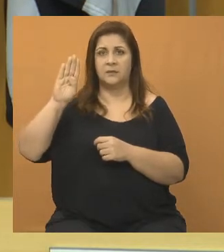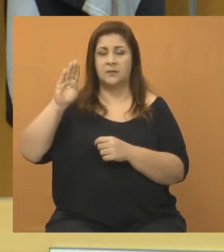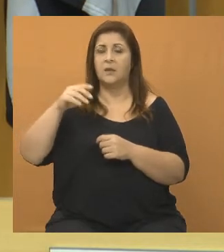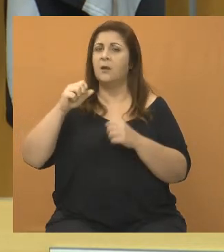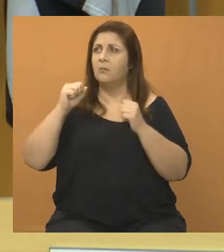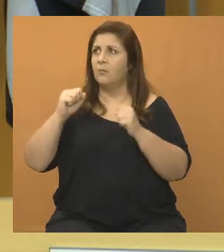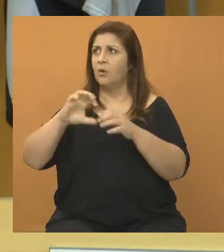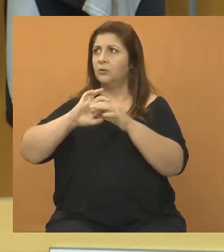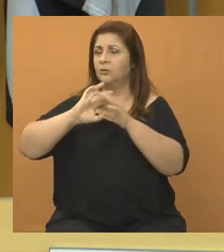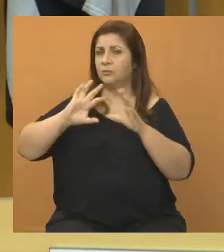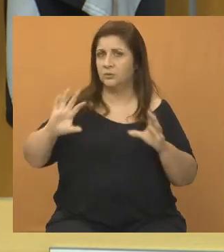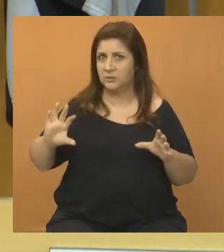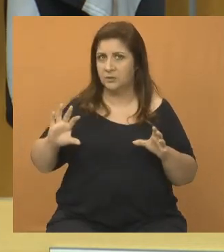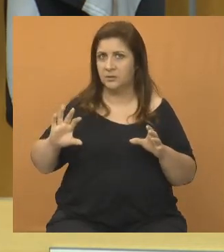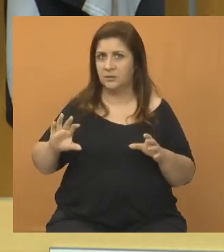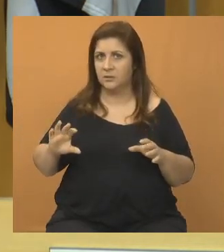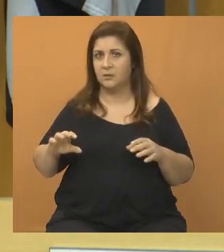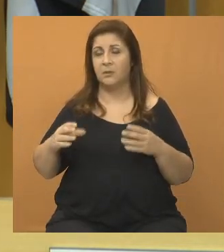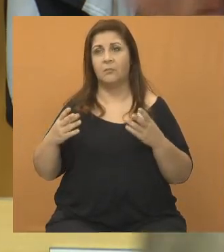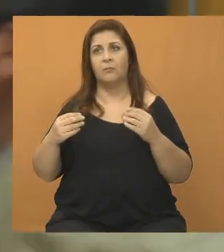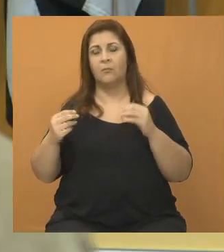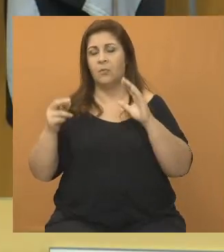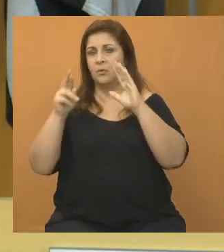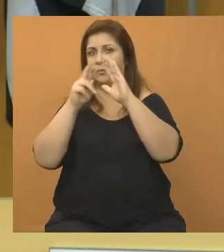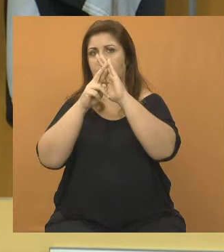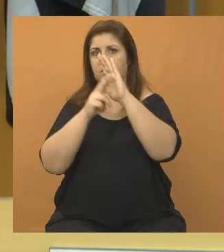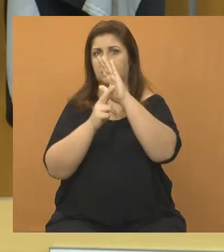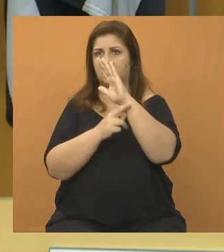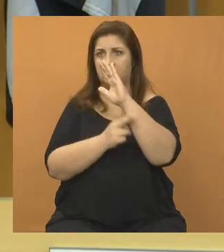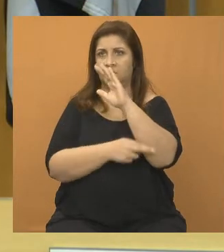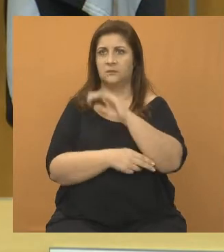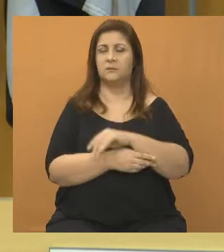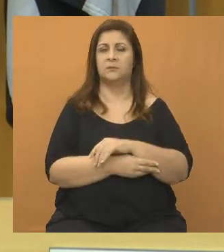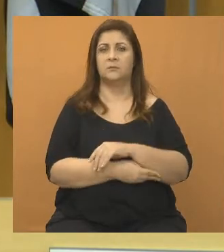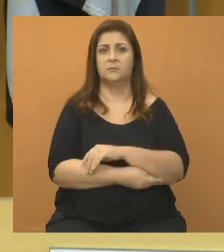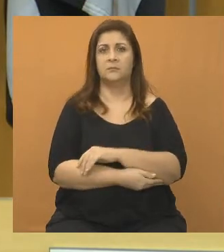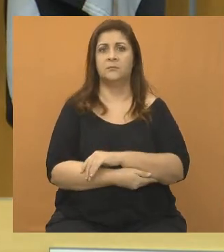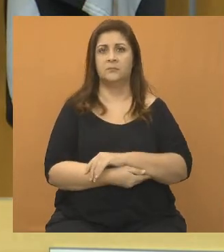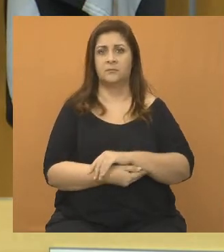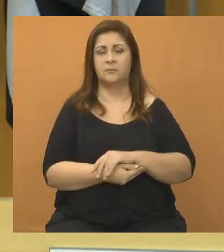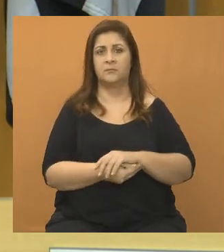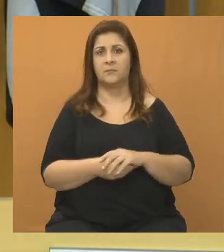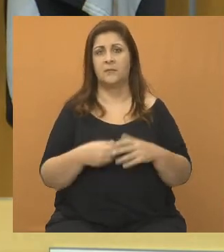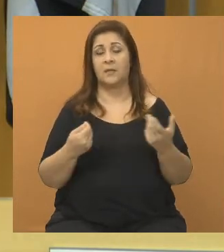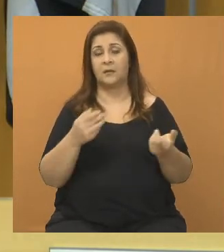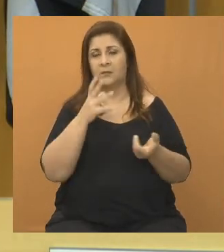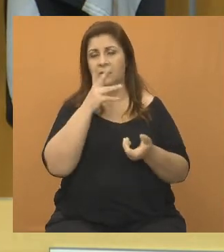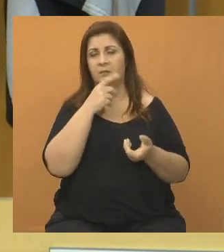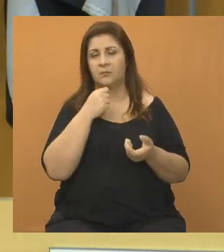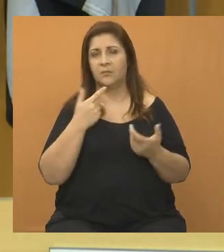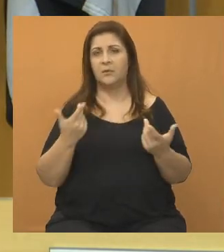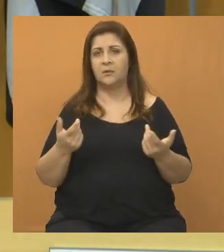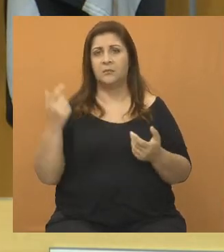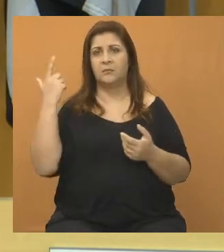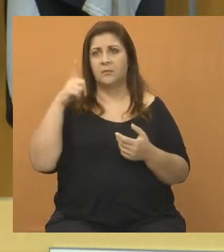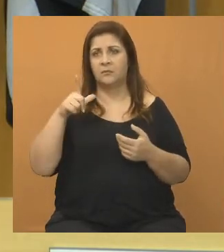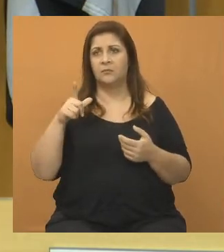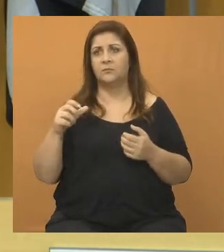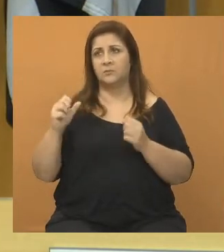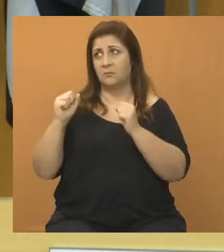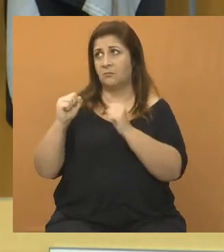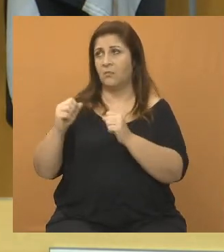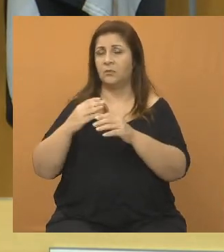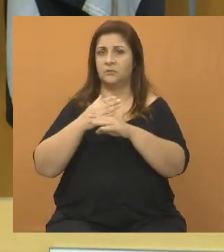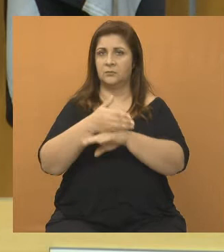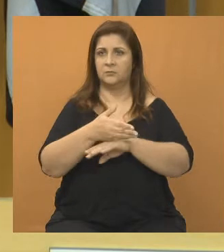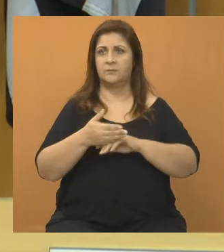extremamente burocrático, extremamente rigoroso com as questões ambientais, onde que você acaba demorando um pouco mais para conseguir uma licença.